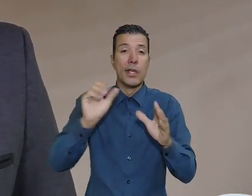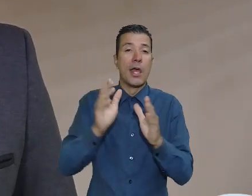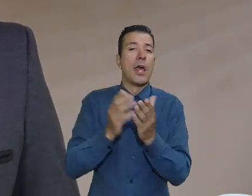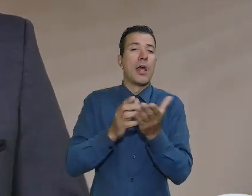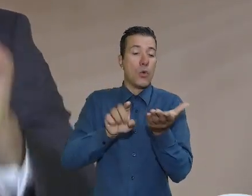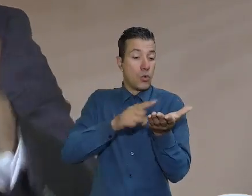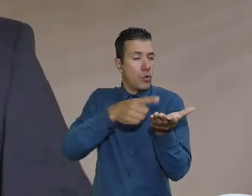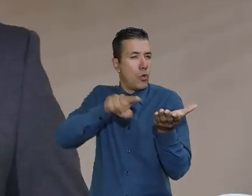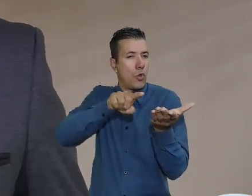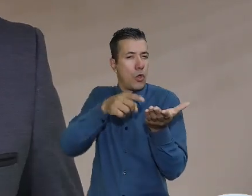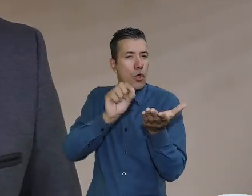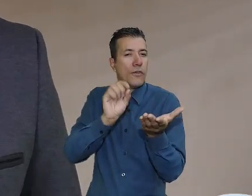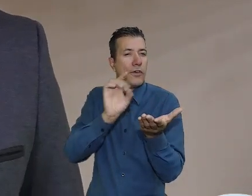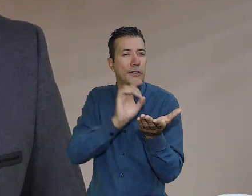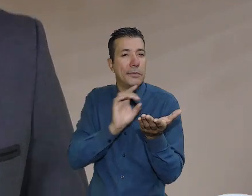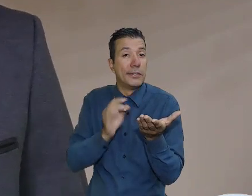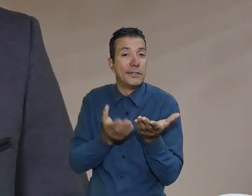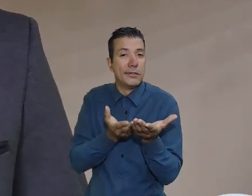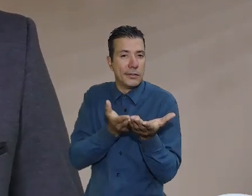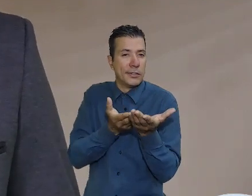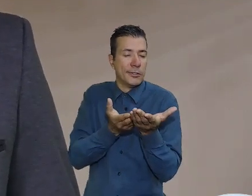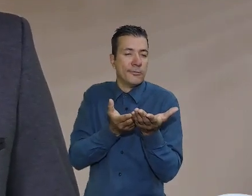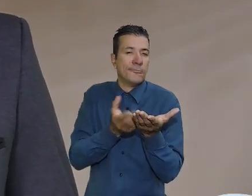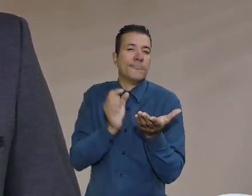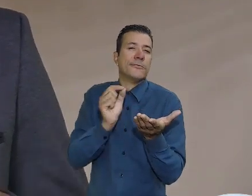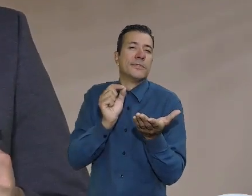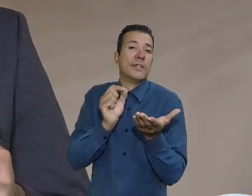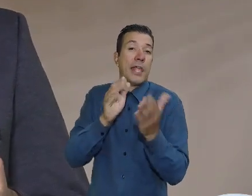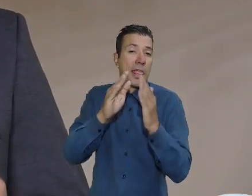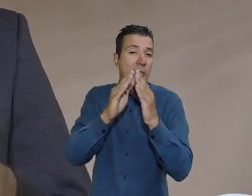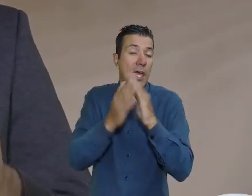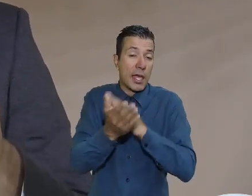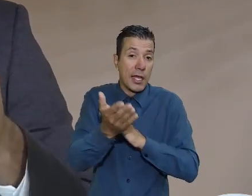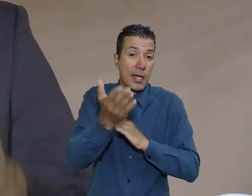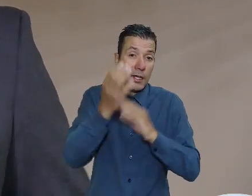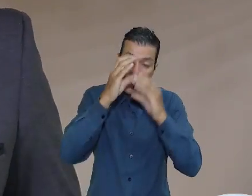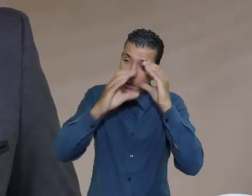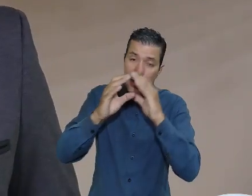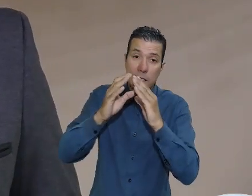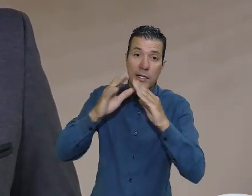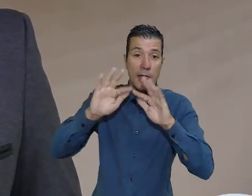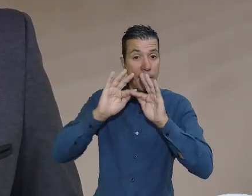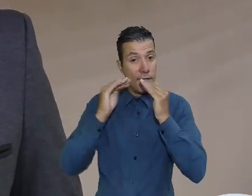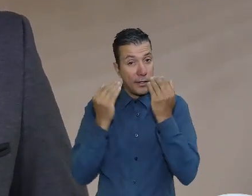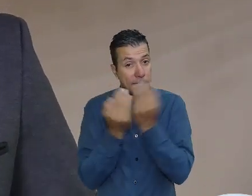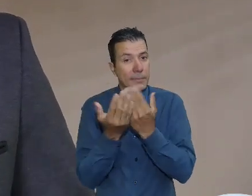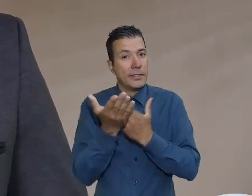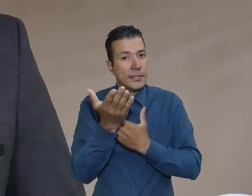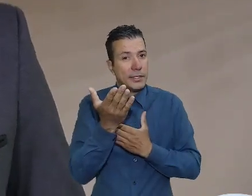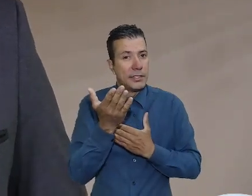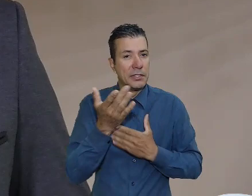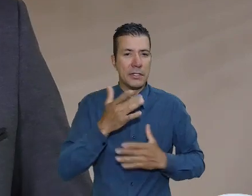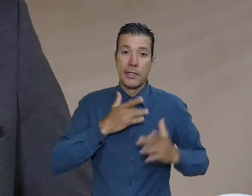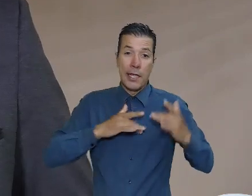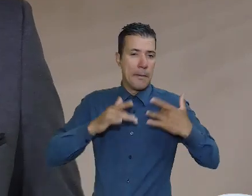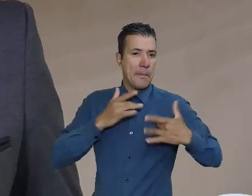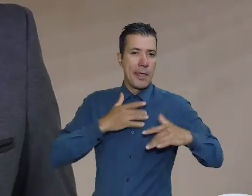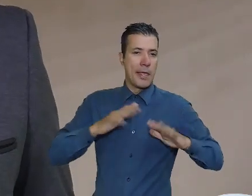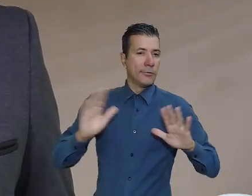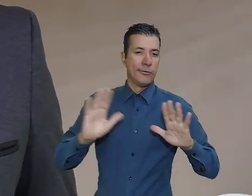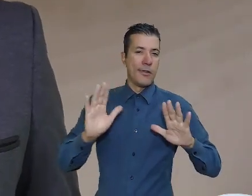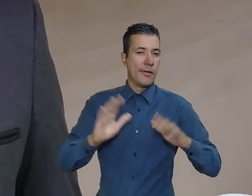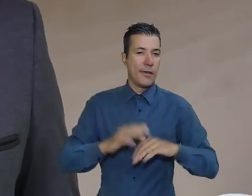cantar. Convido a você aí na sua casa, neste momento, cantar, cante com a sua família. Não há o que